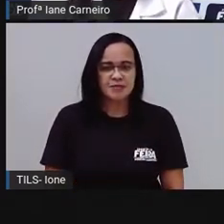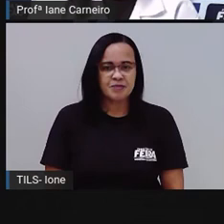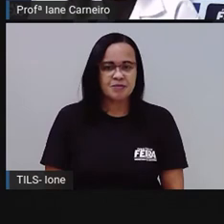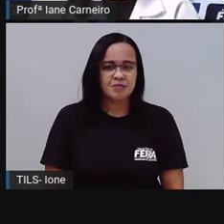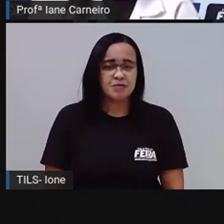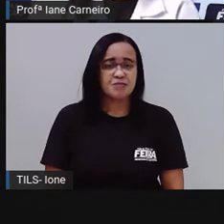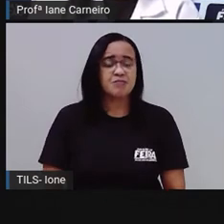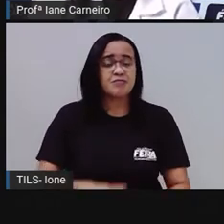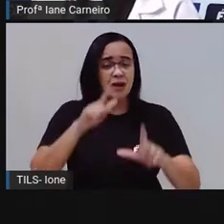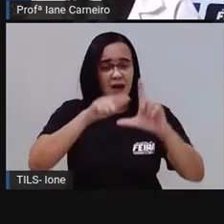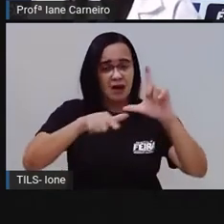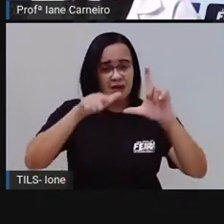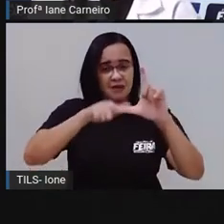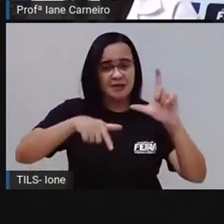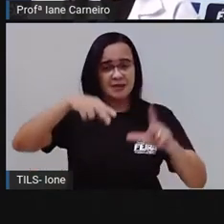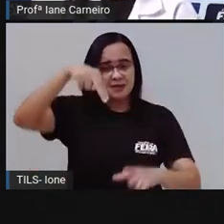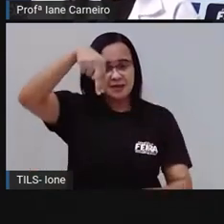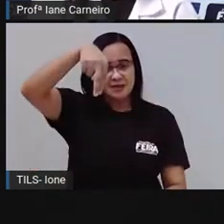A letra